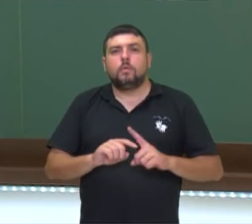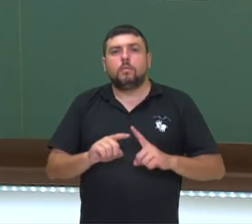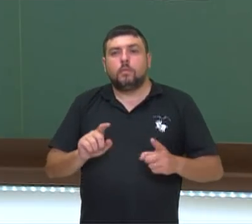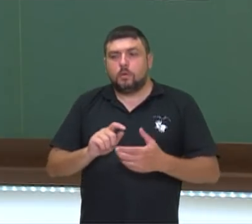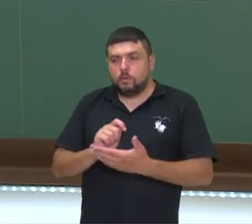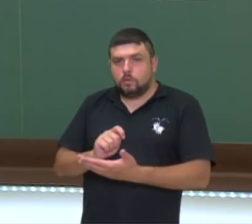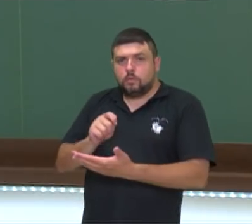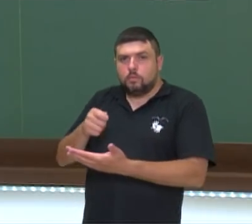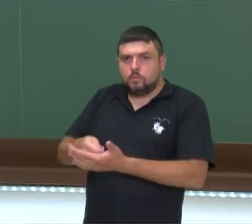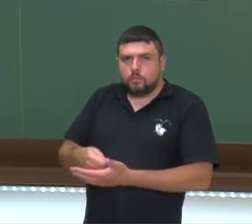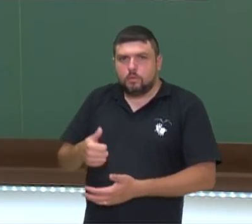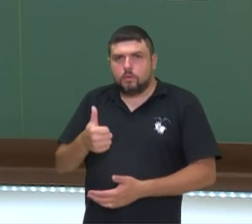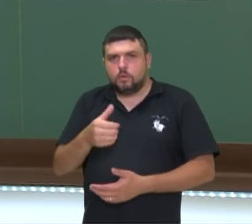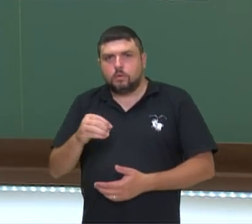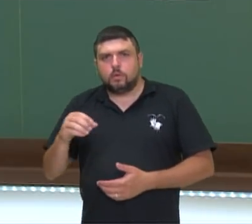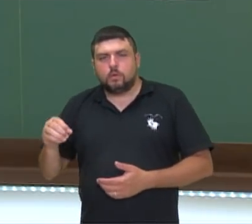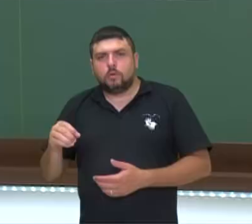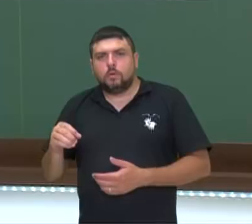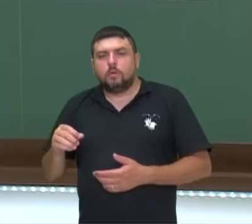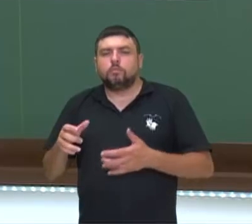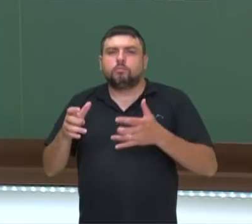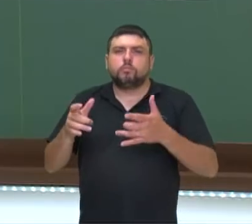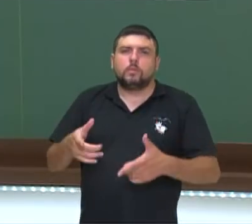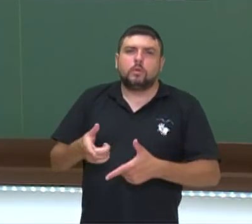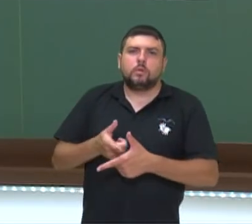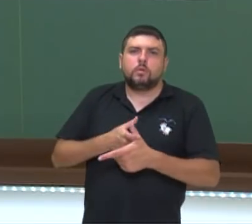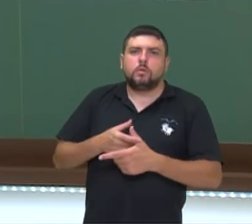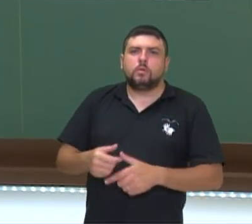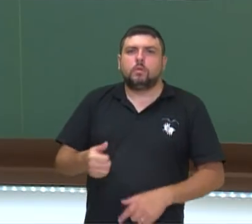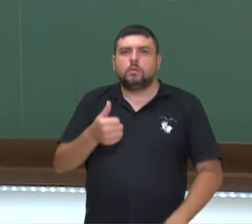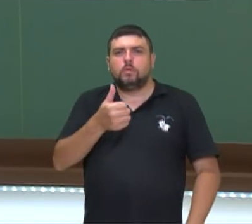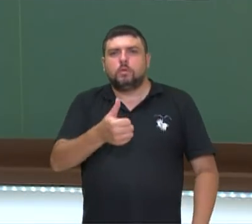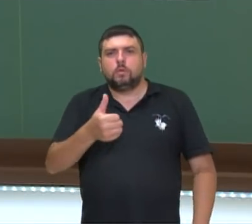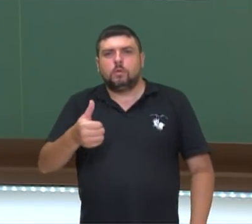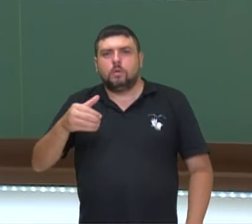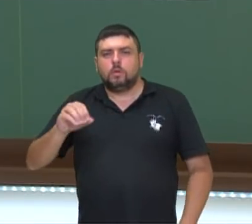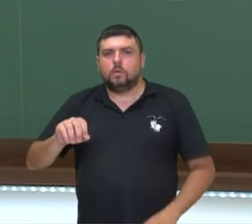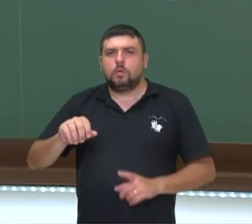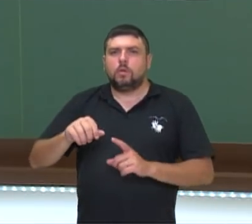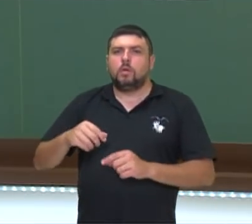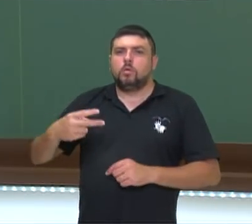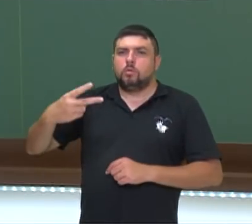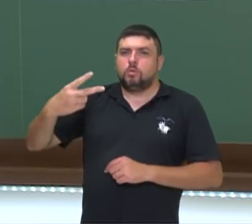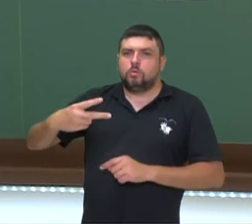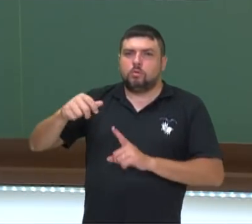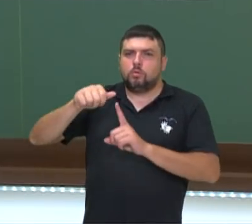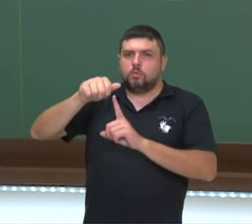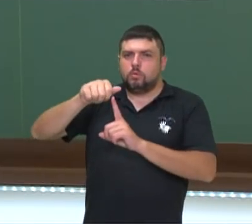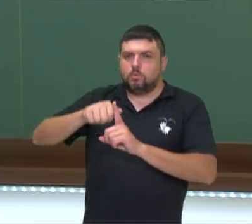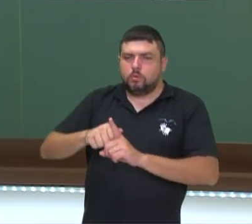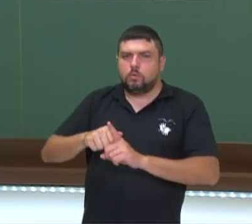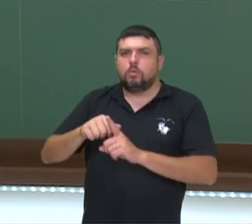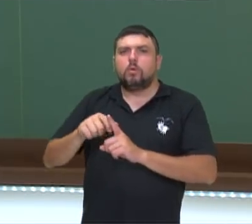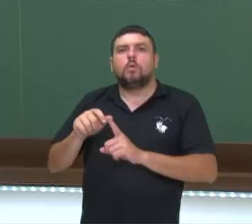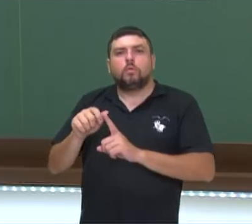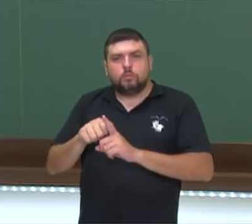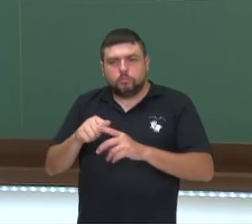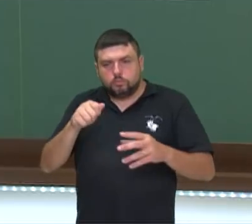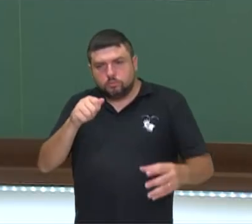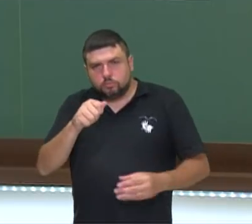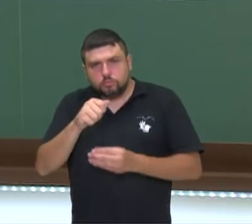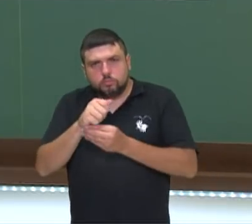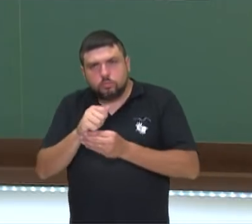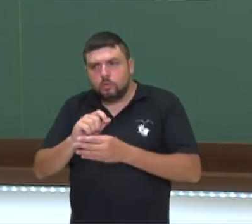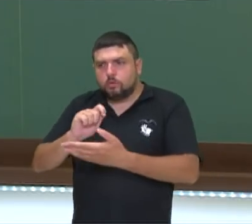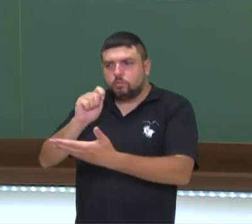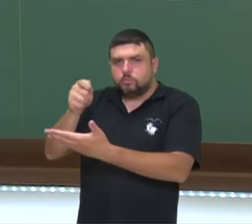ainda uma dívida de 110, que vai ser corrigido no segundo mês e depois feito o pagamento.